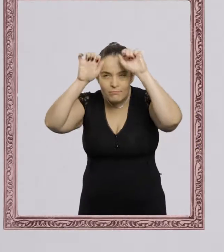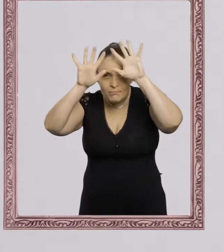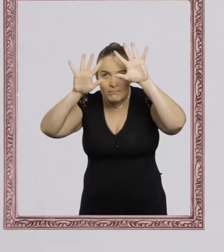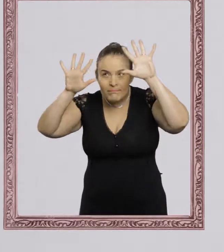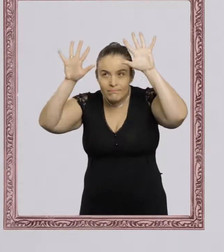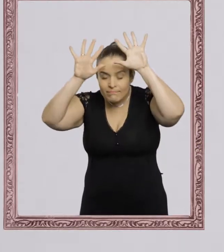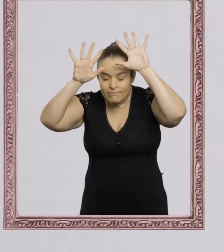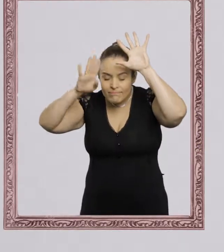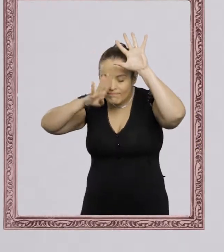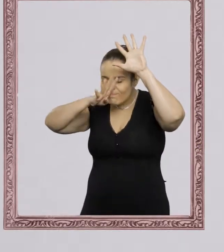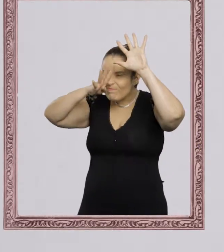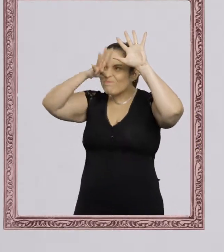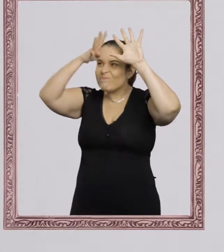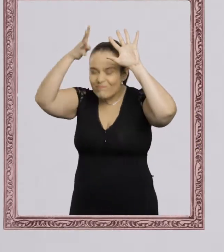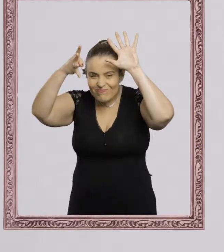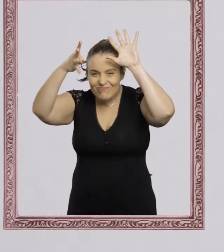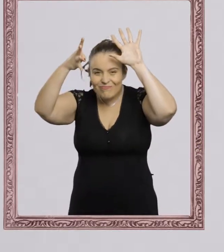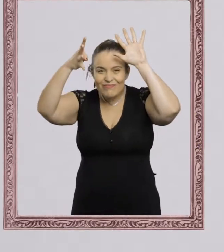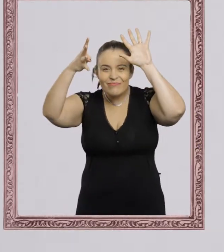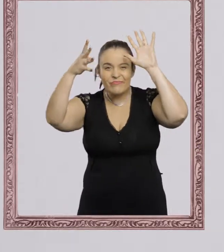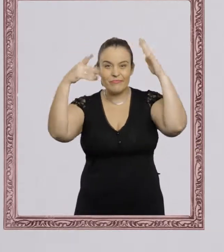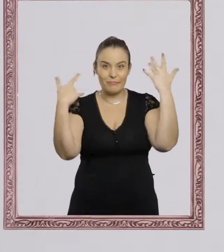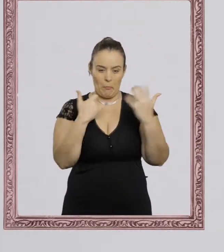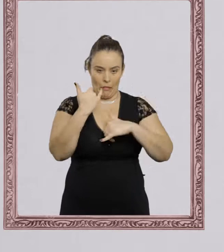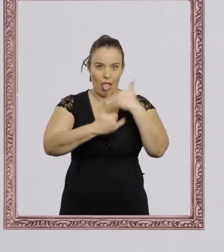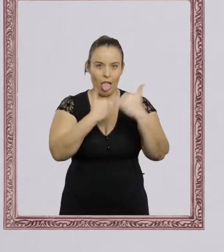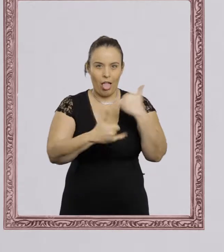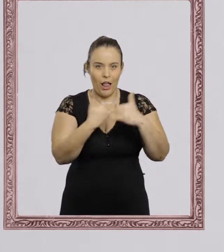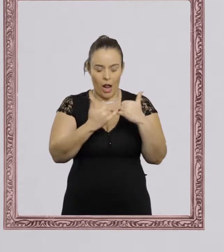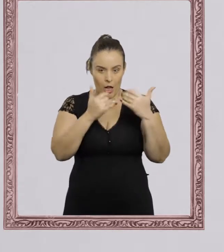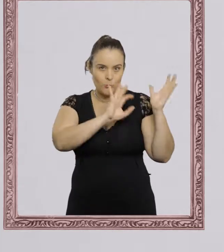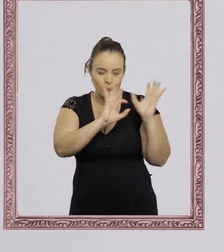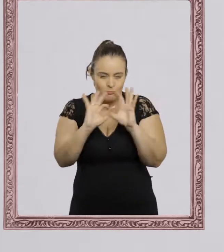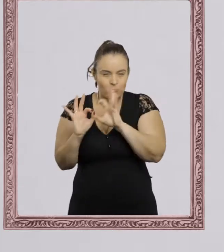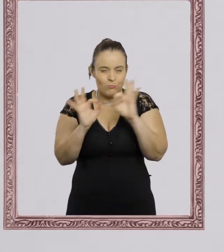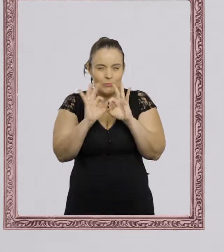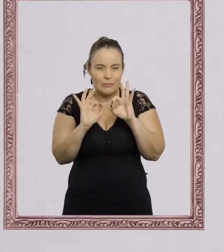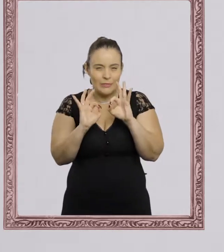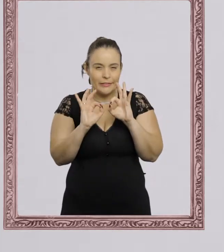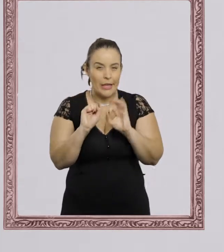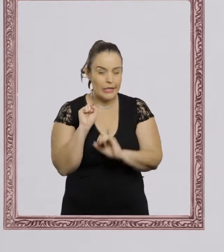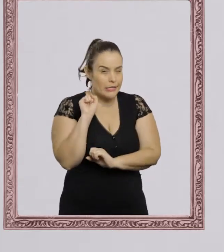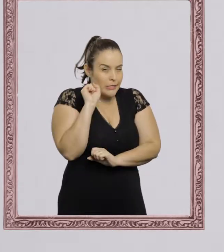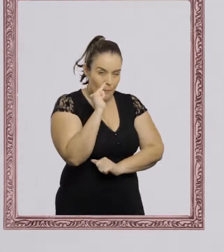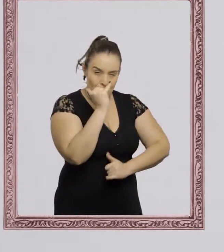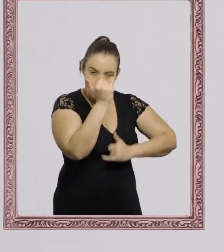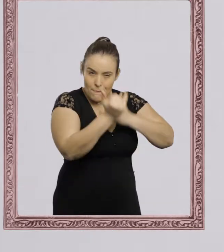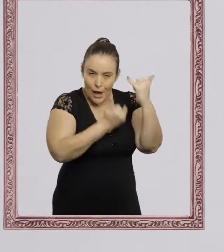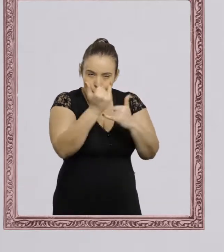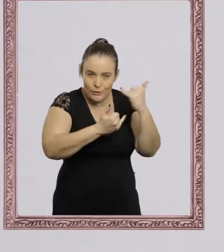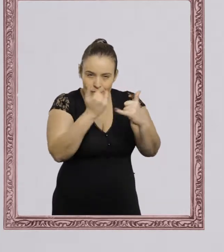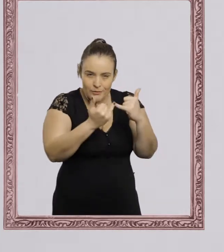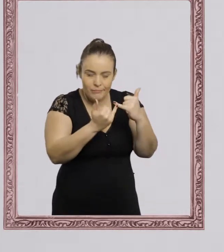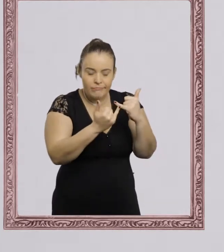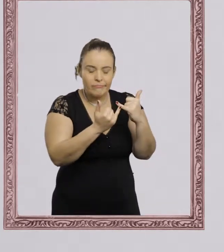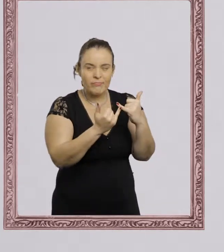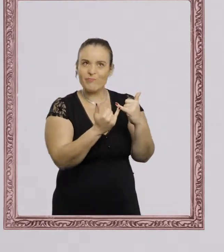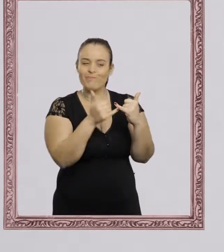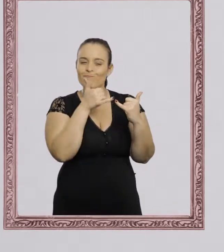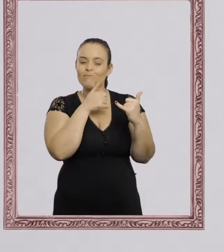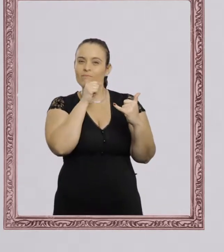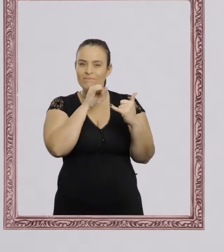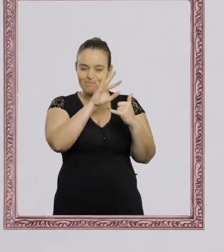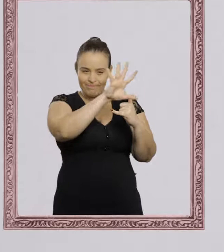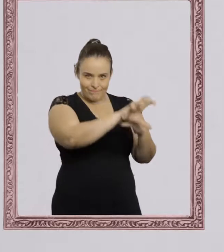As mães gostariam de arrumar a mente de seus filhos como arrumam as gavetas dos armários. Se as travessuras fossem